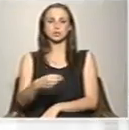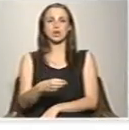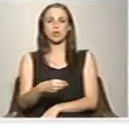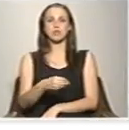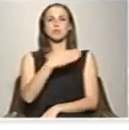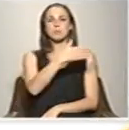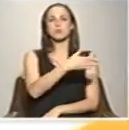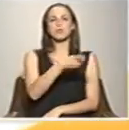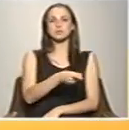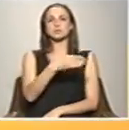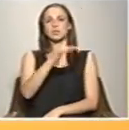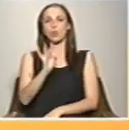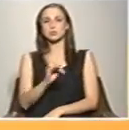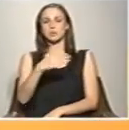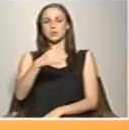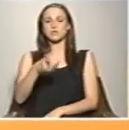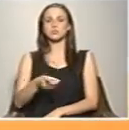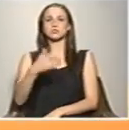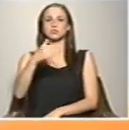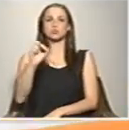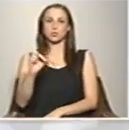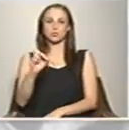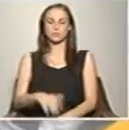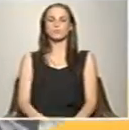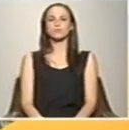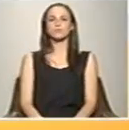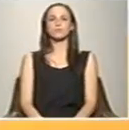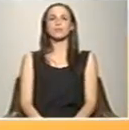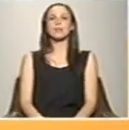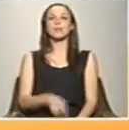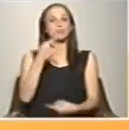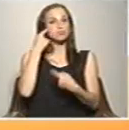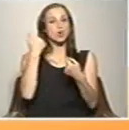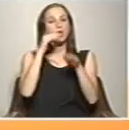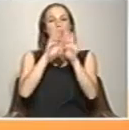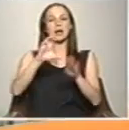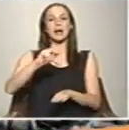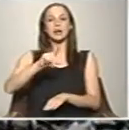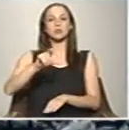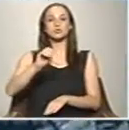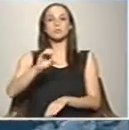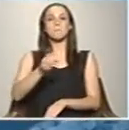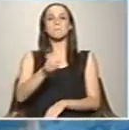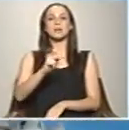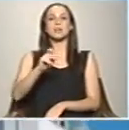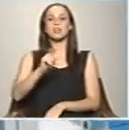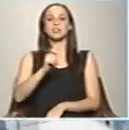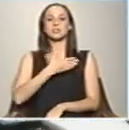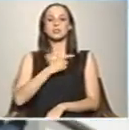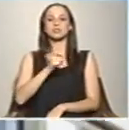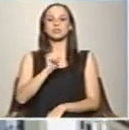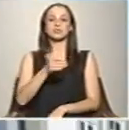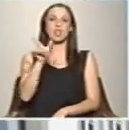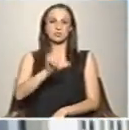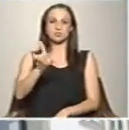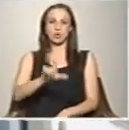de 1914 a 1918. A mostra está na Galeria Carlos Paredes, em Lisboa.